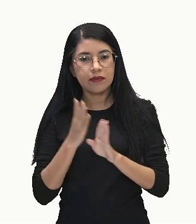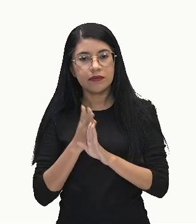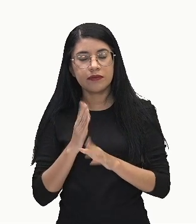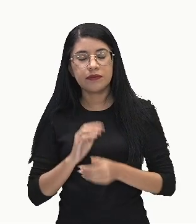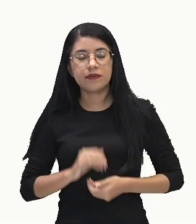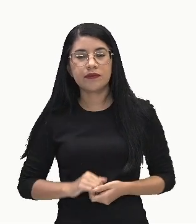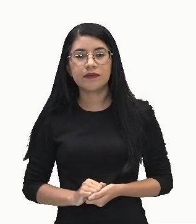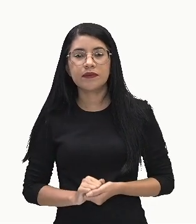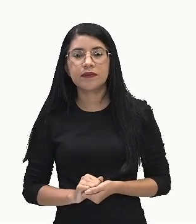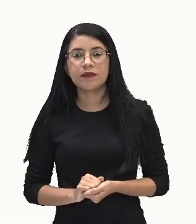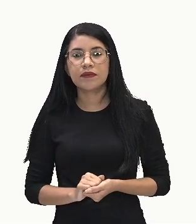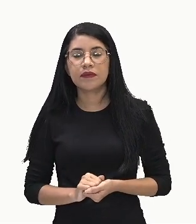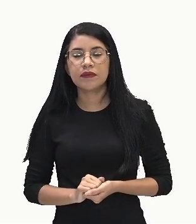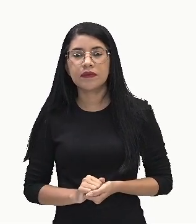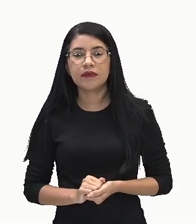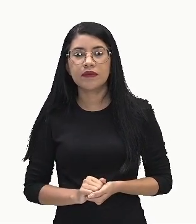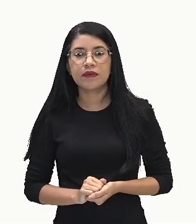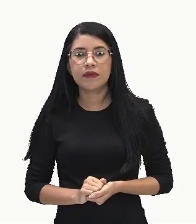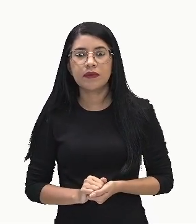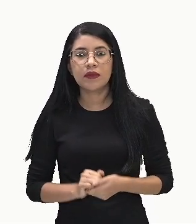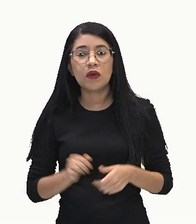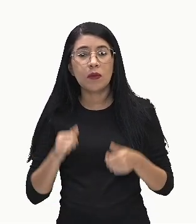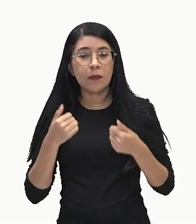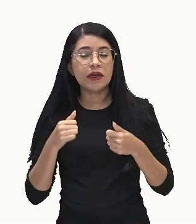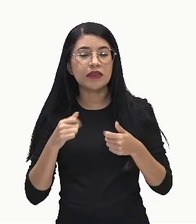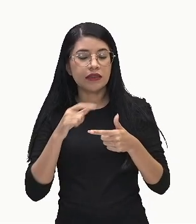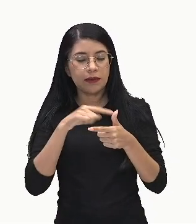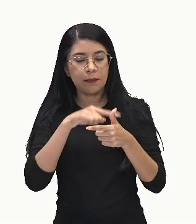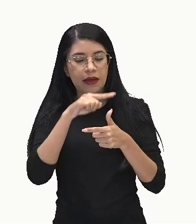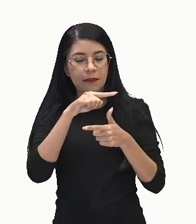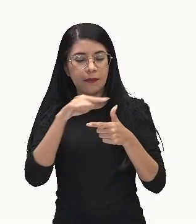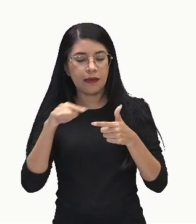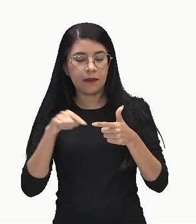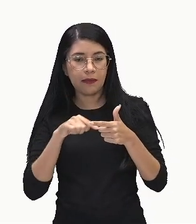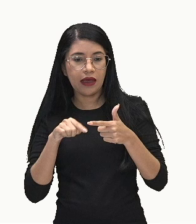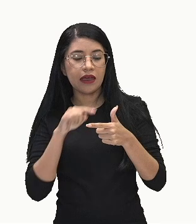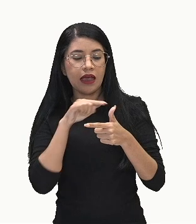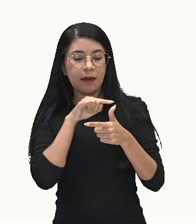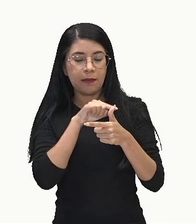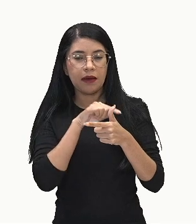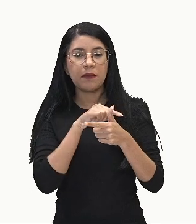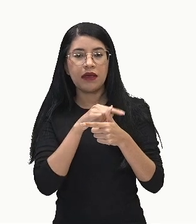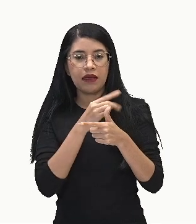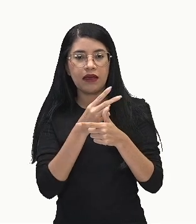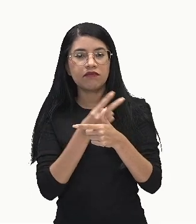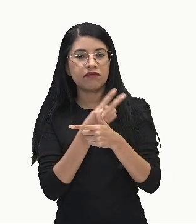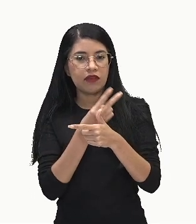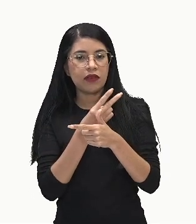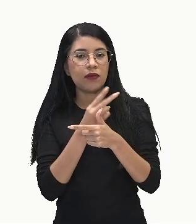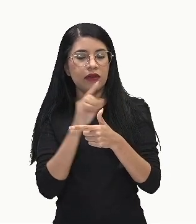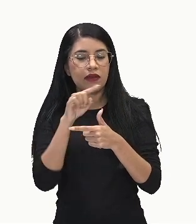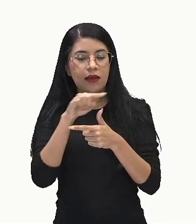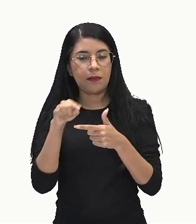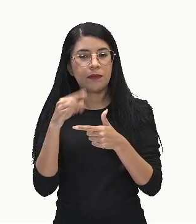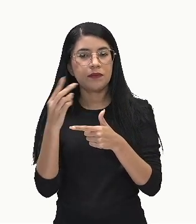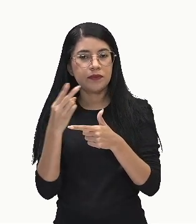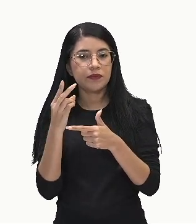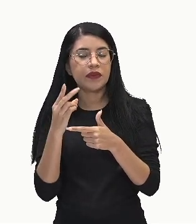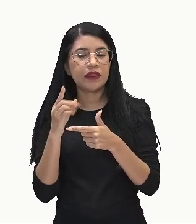só? Eu preciso encontrar o terceiro lado do triângulo. Foram dados dois lados, eu quero saber quem é o terceiro lado, o lado